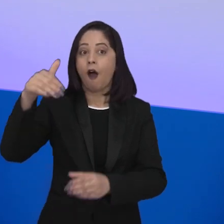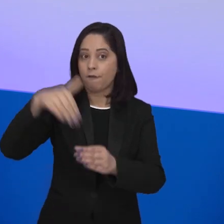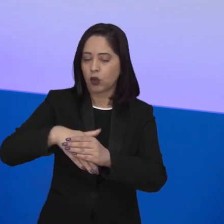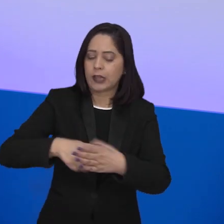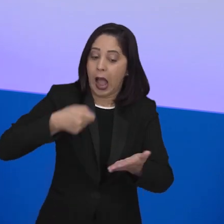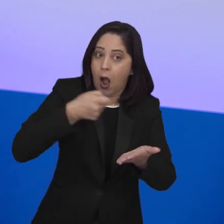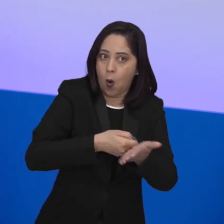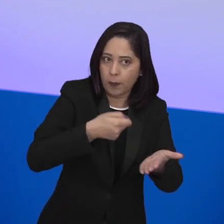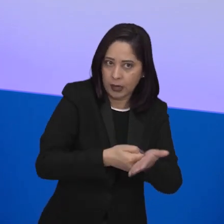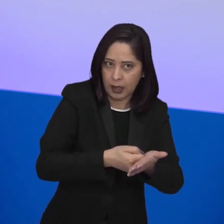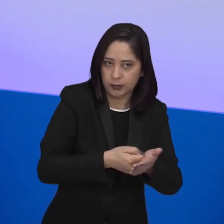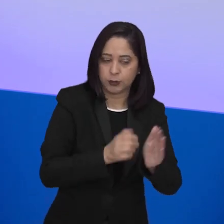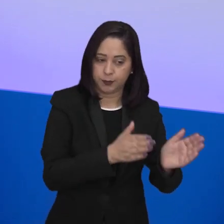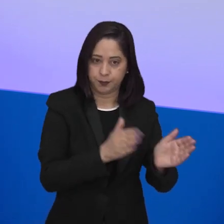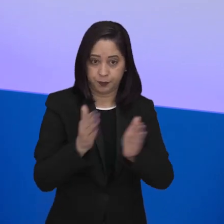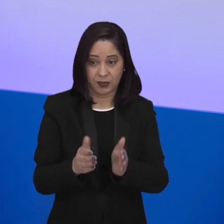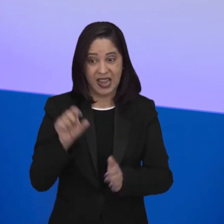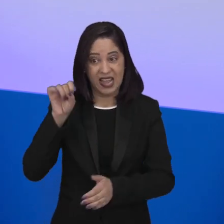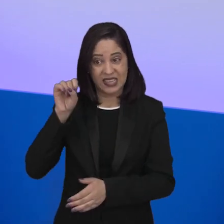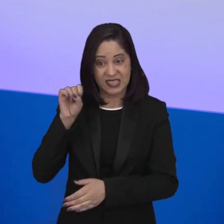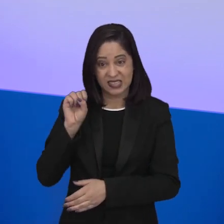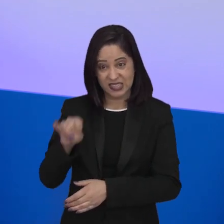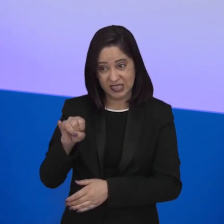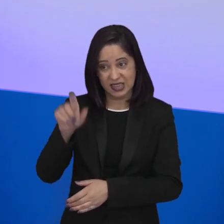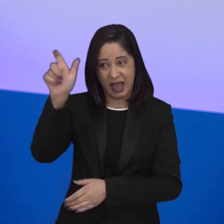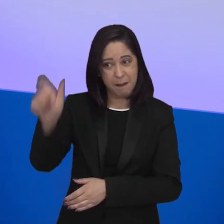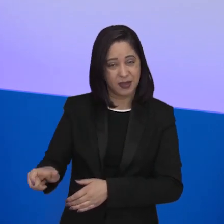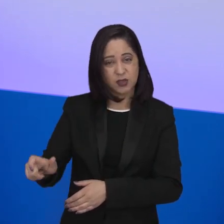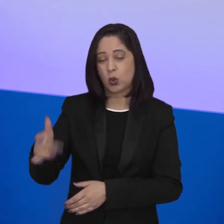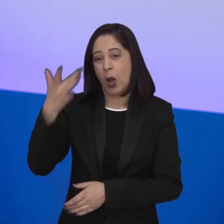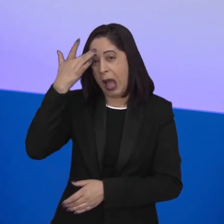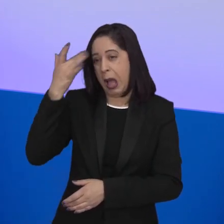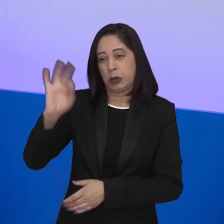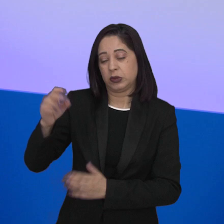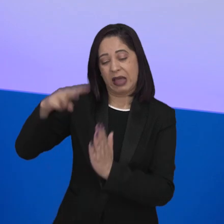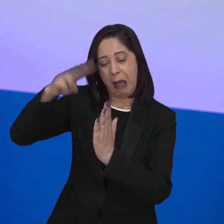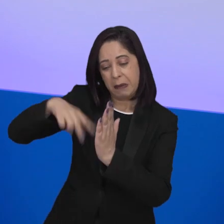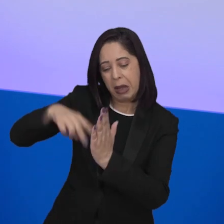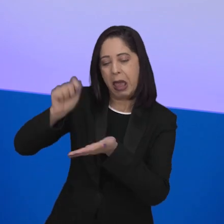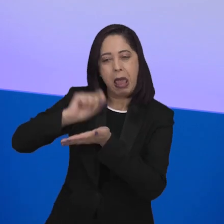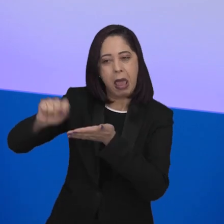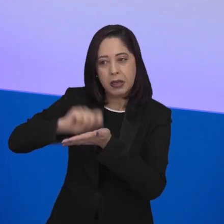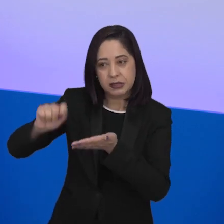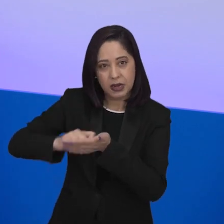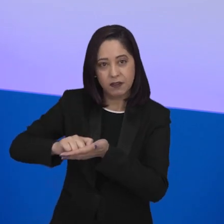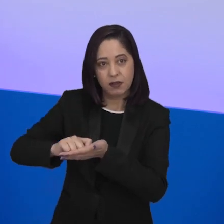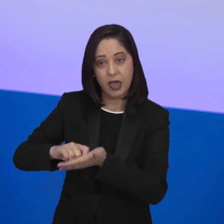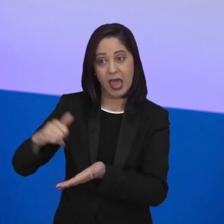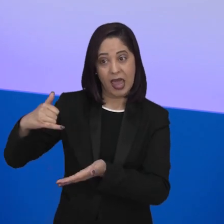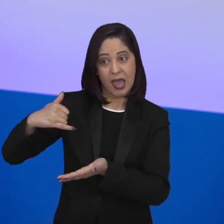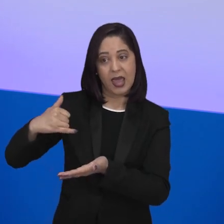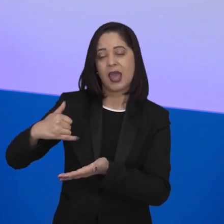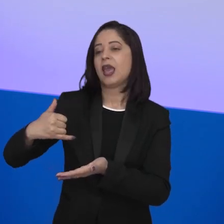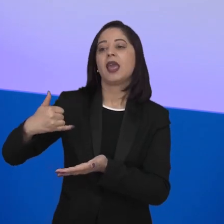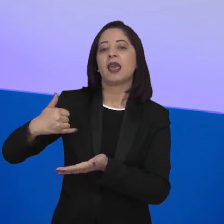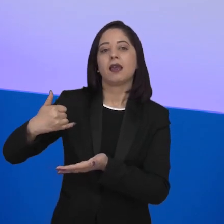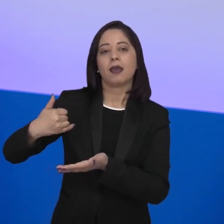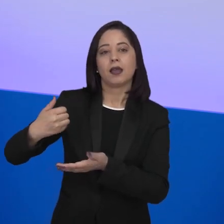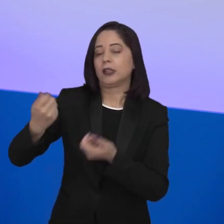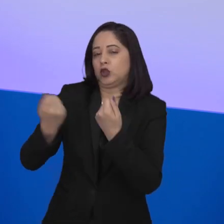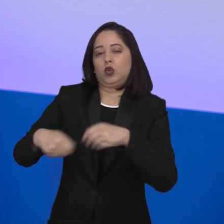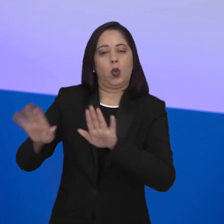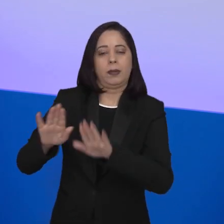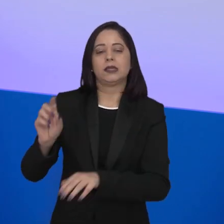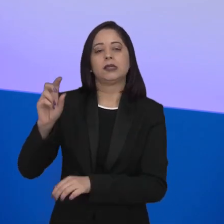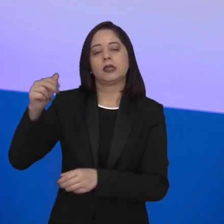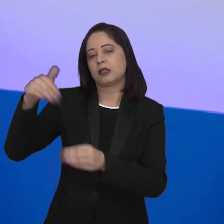ser facultativo para quem é analfabeto, para quem tem entre 16 e 18 anos e para